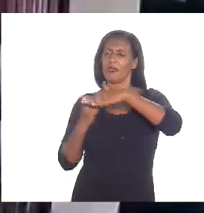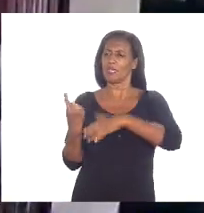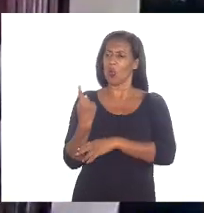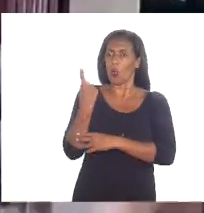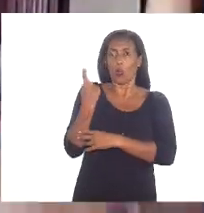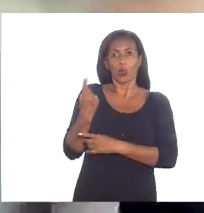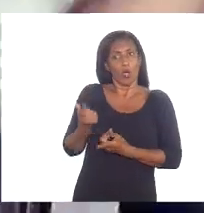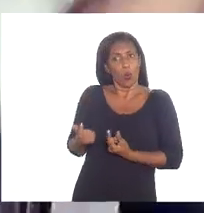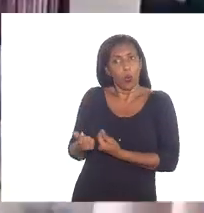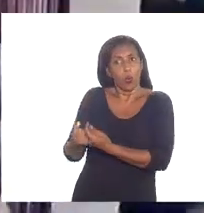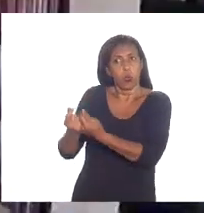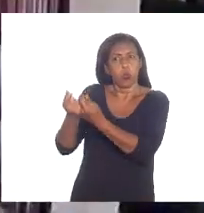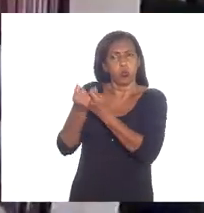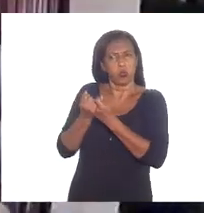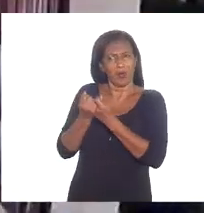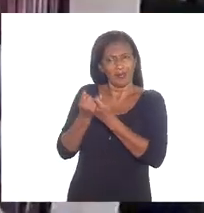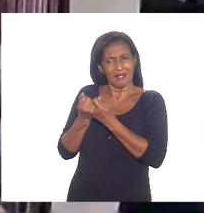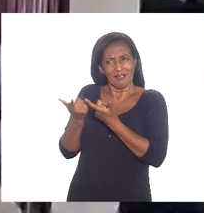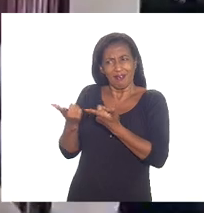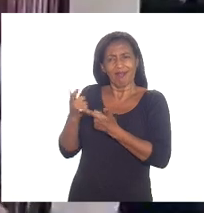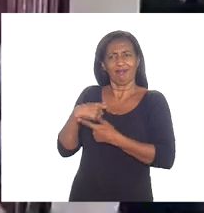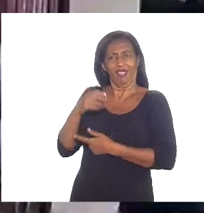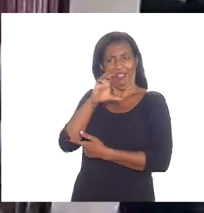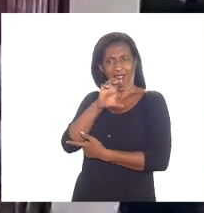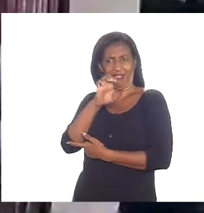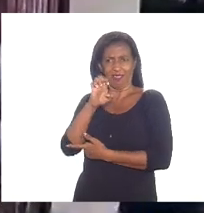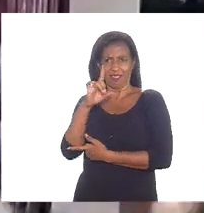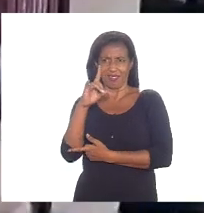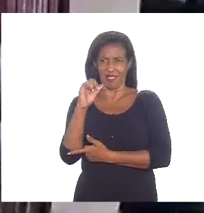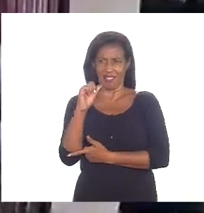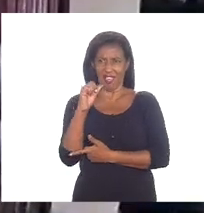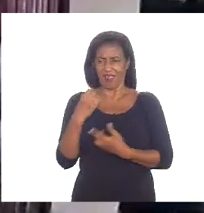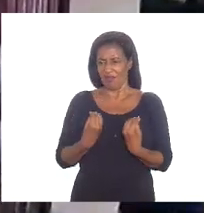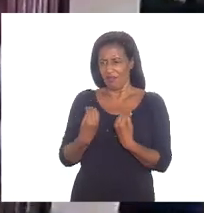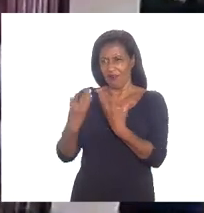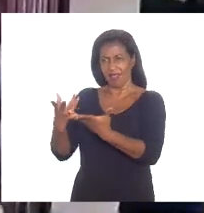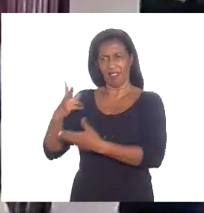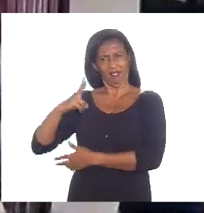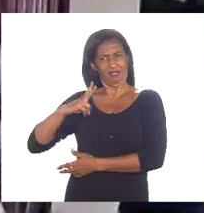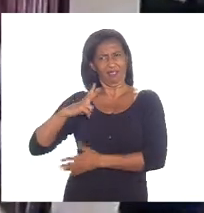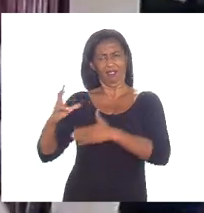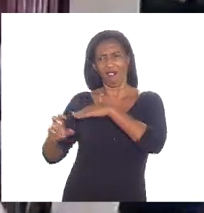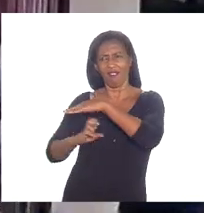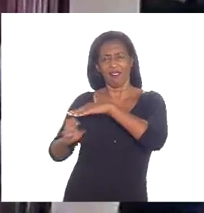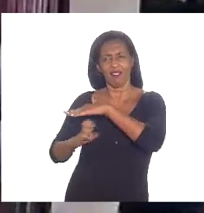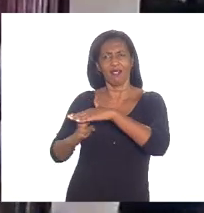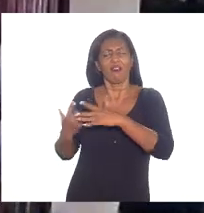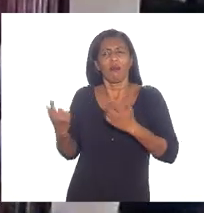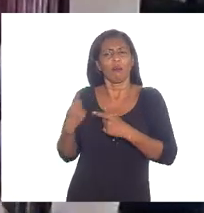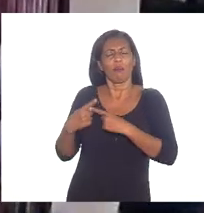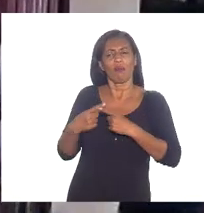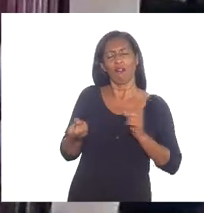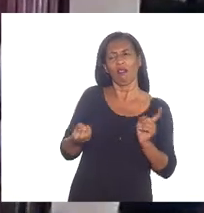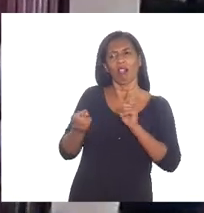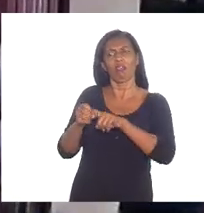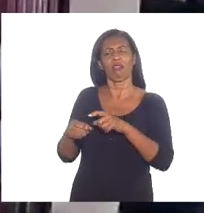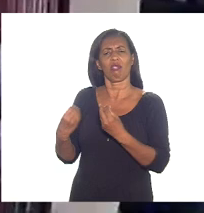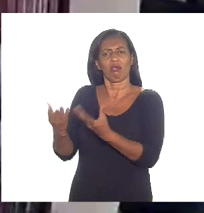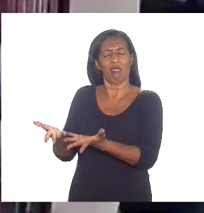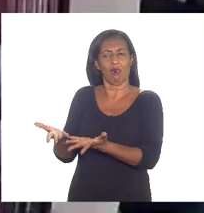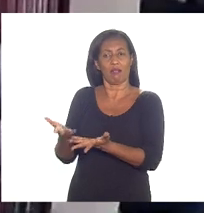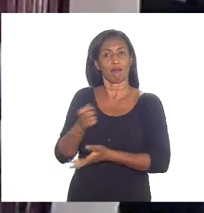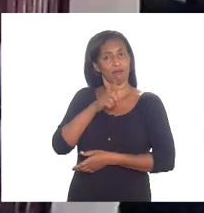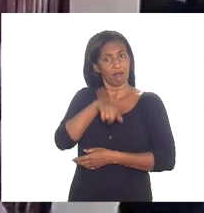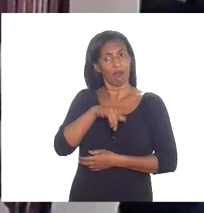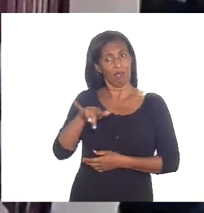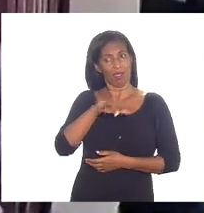lucro? Então, a gente vai entregar isso aí para a iniciativa privada, a troco de quê? A troco de quê? É isso que a gente tem